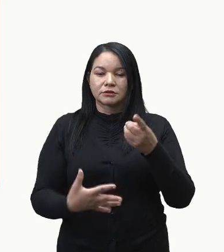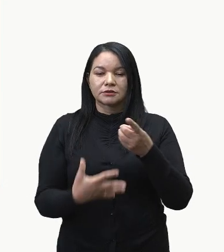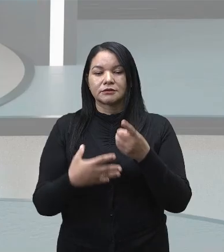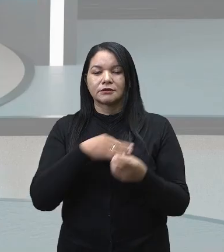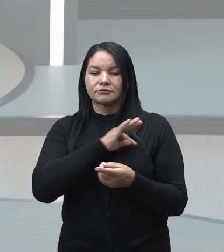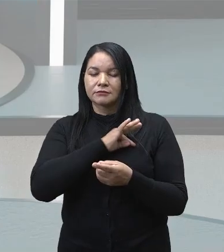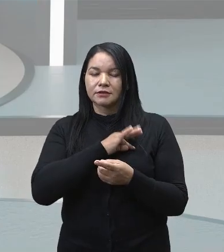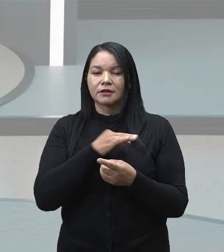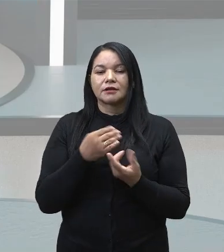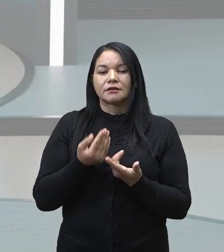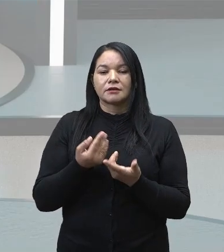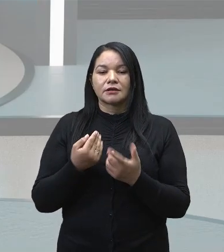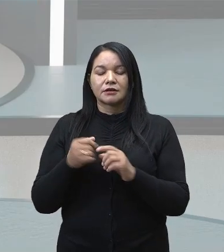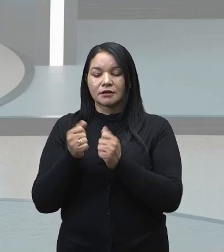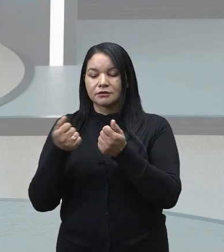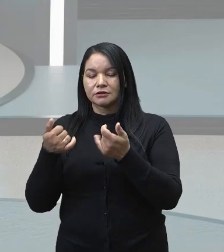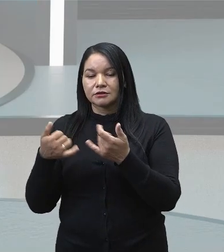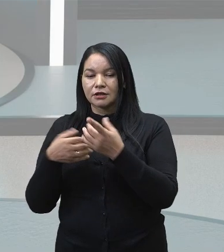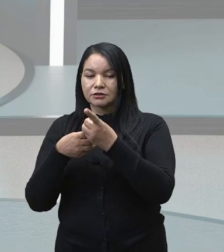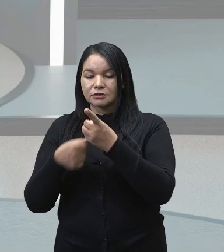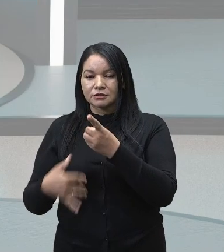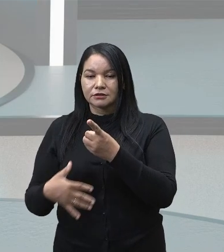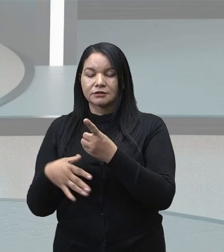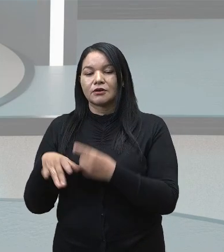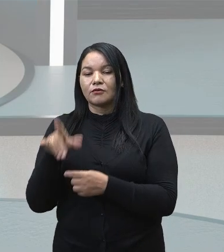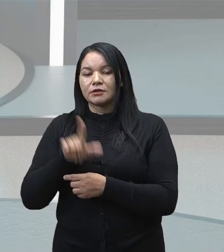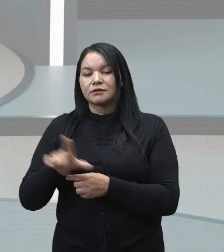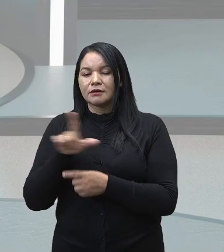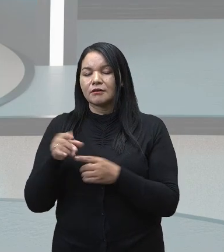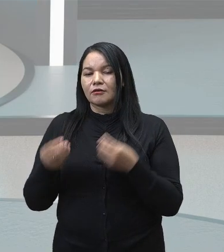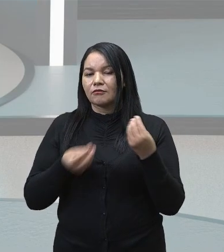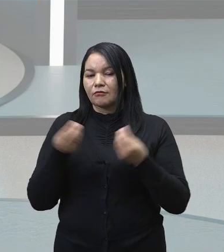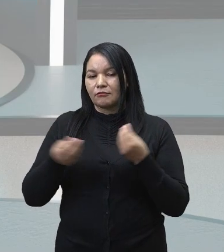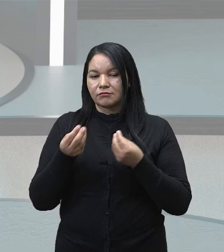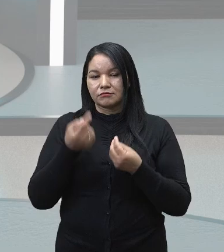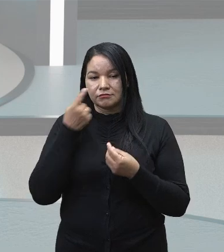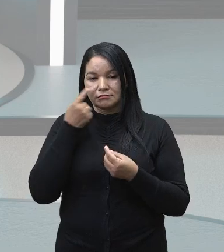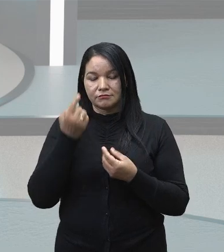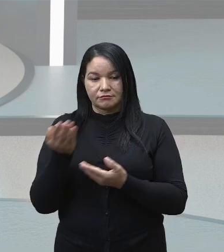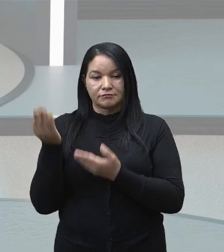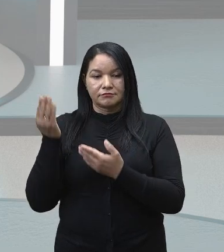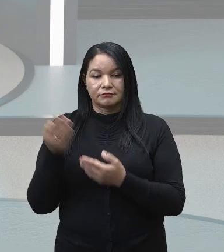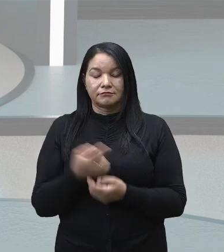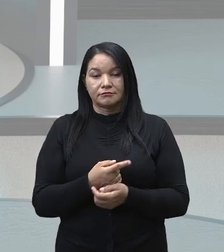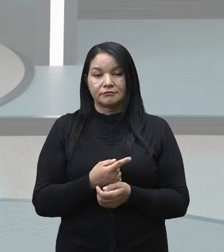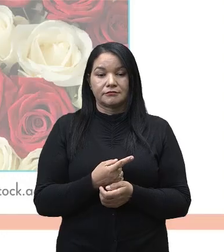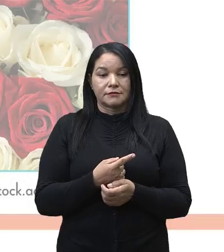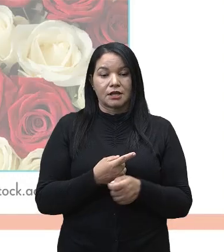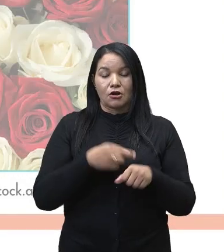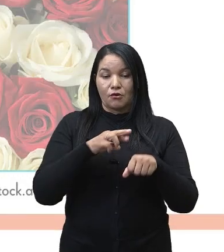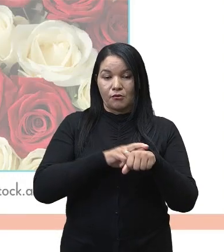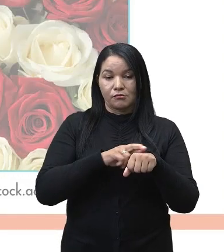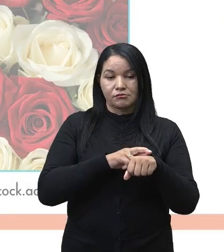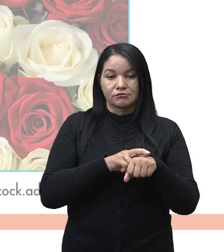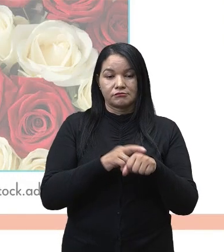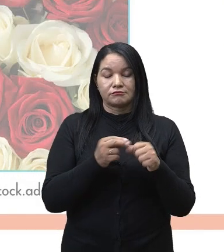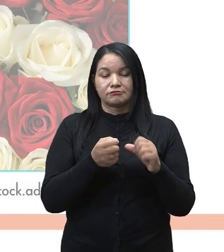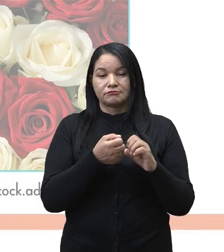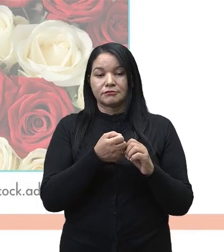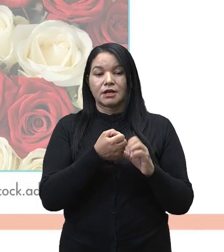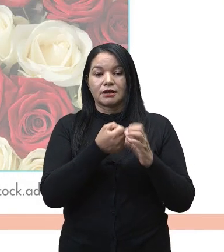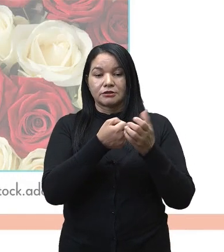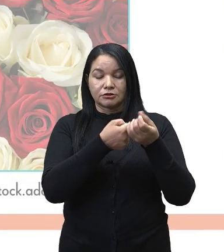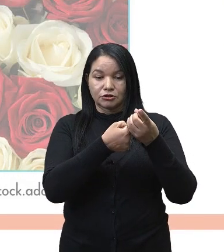essa descrição mais literária, tá bom? Então, aqui na parte de rosa, nós temos uma descrição